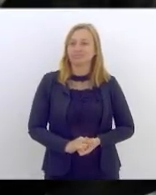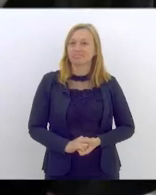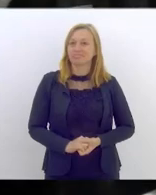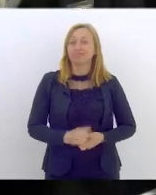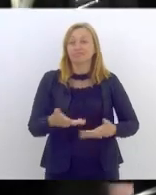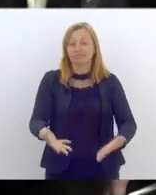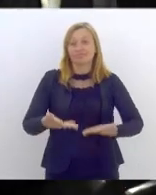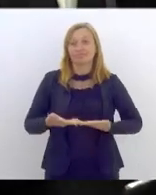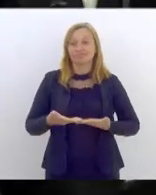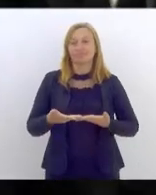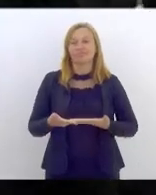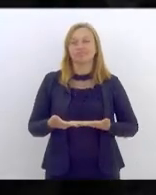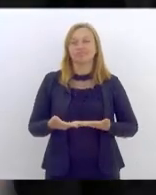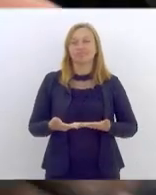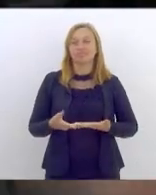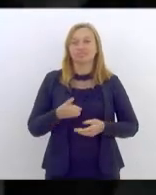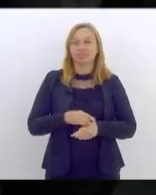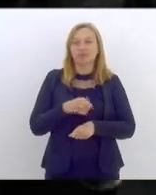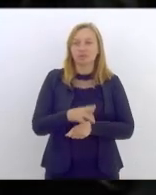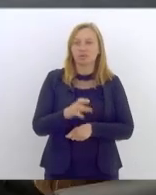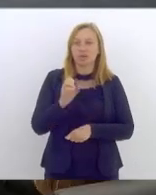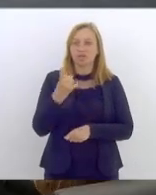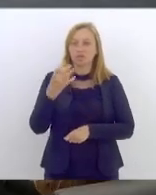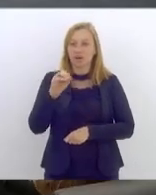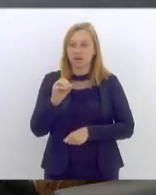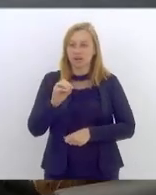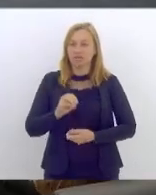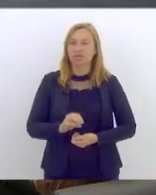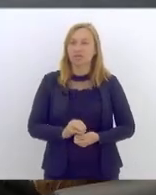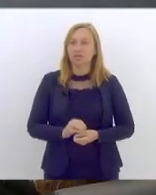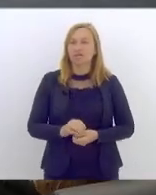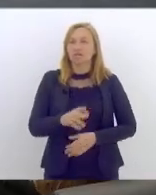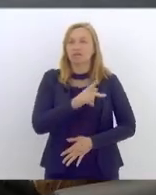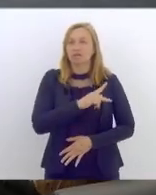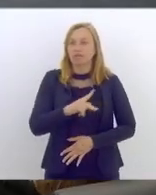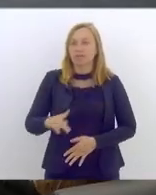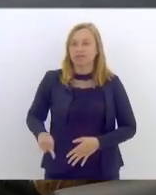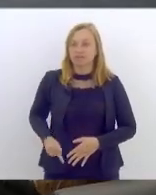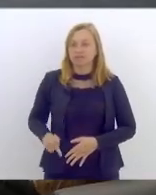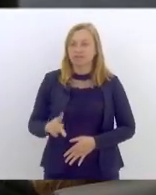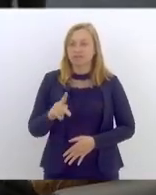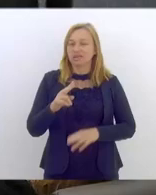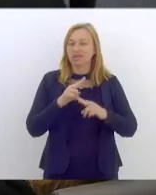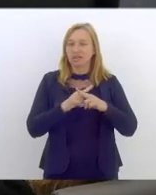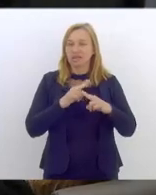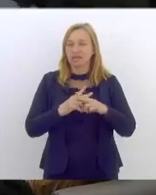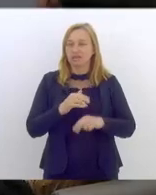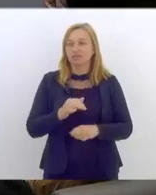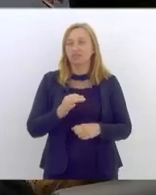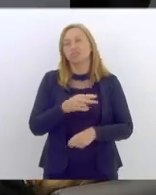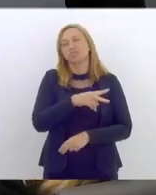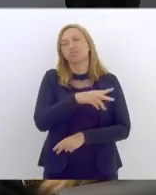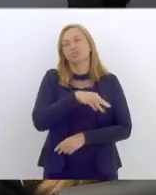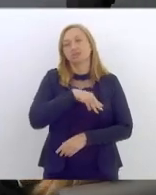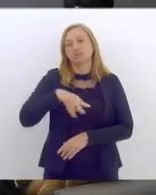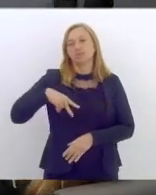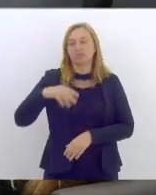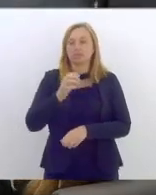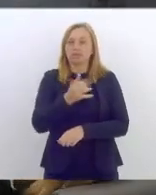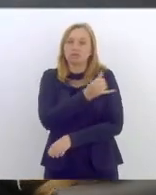convido para estar conosco Dr Eduardo da Silva Lima Neto presidente da caixa de assistência do Ministério Público do Estado do Rio de